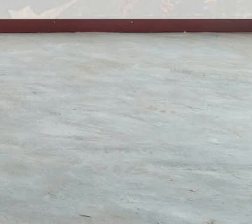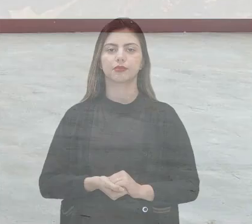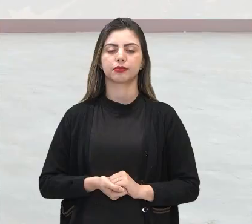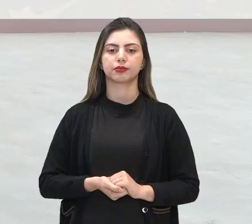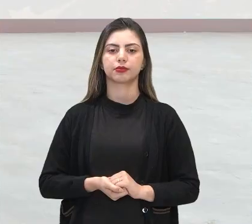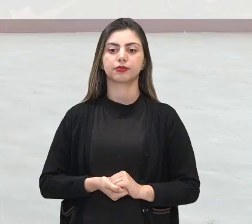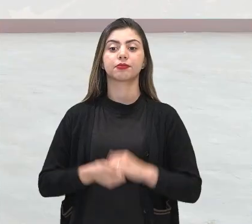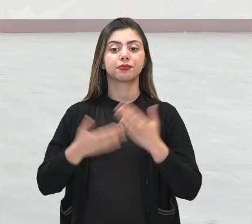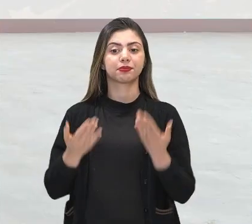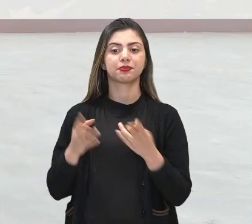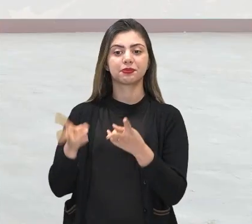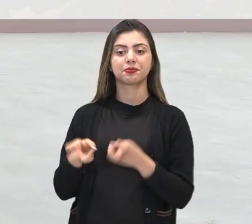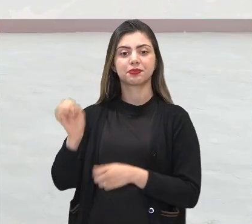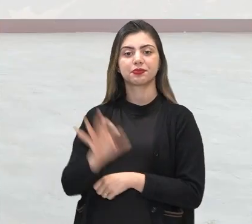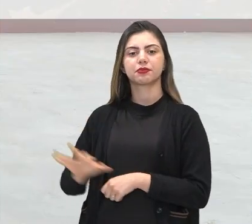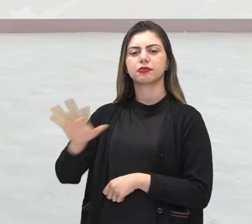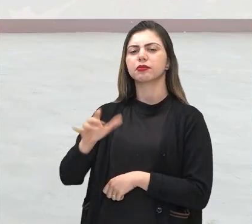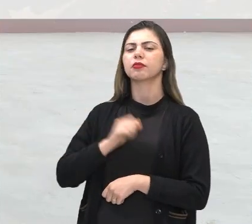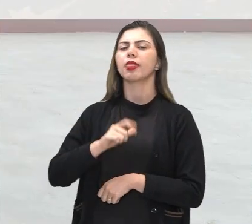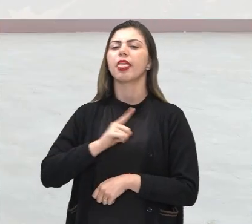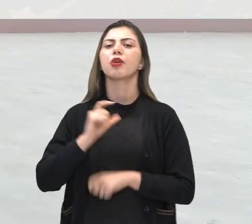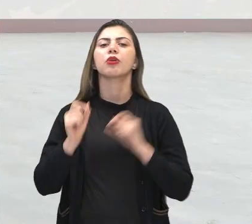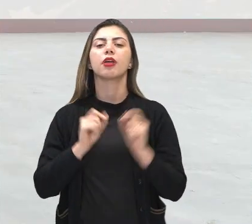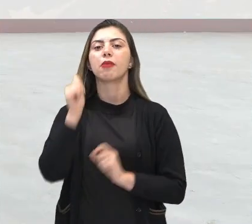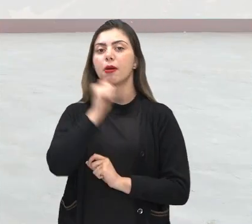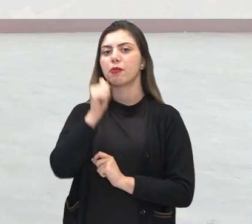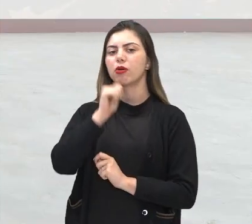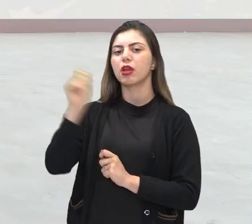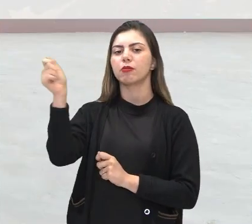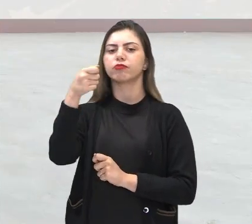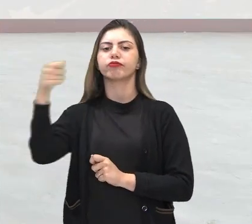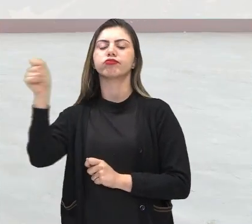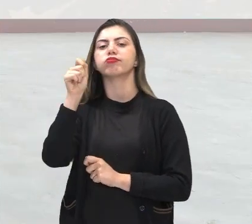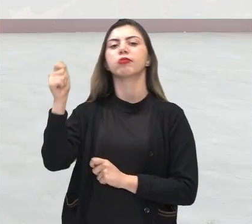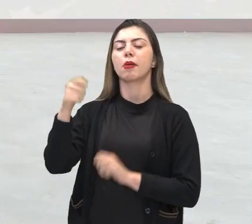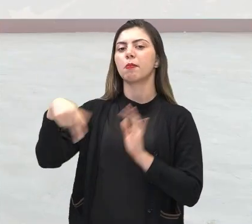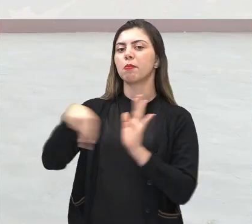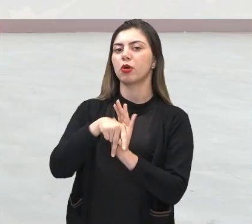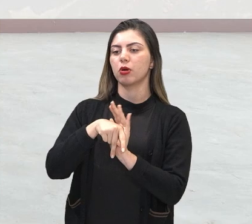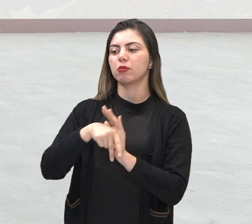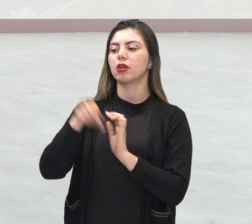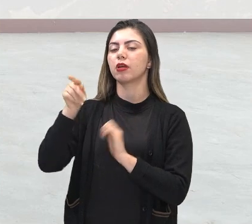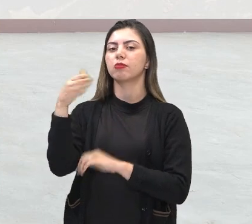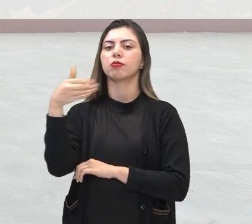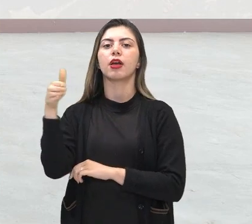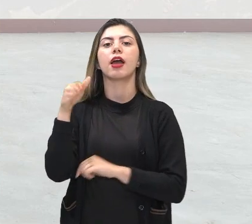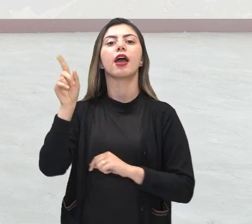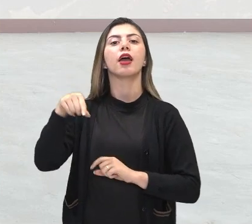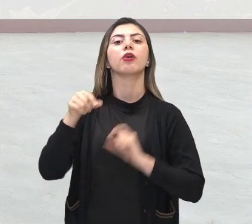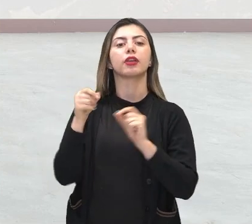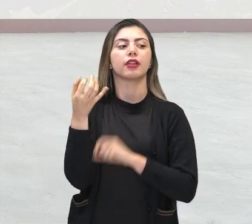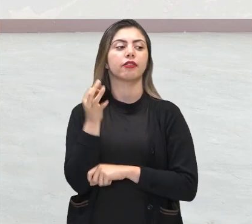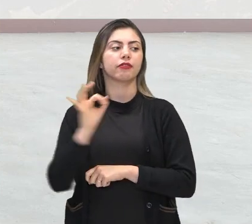mulher que está empunhando aí a bandeira da França ela faz uma personificação da Liberdade né então o